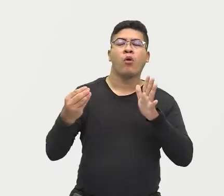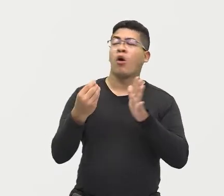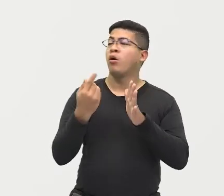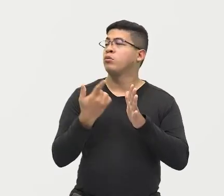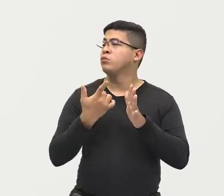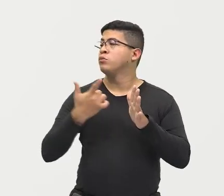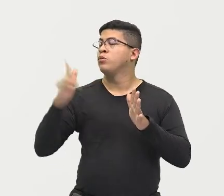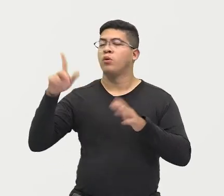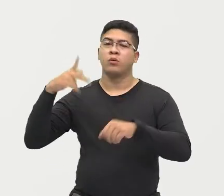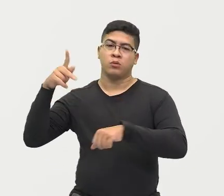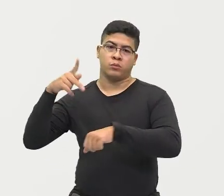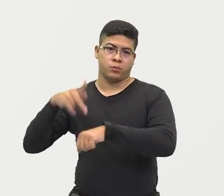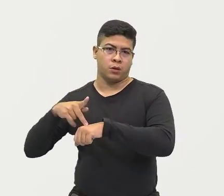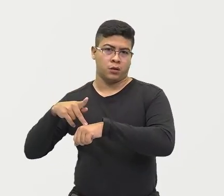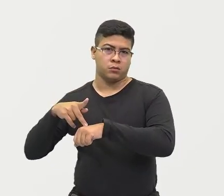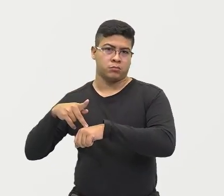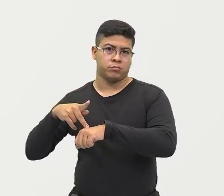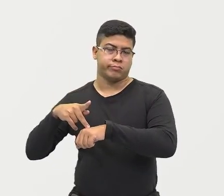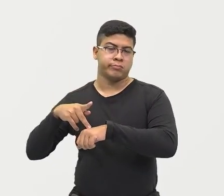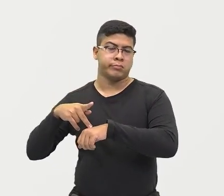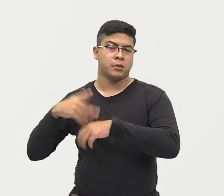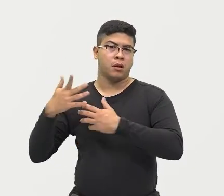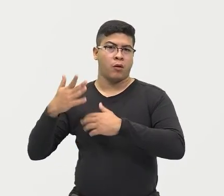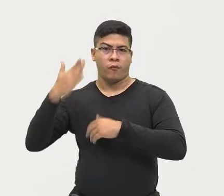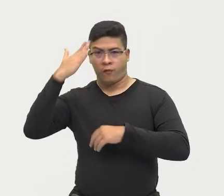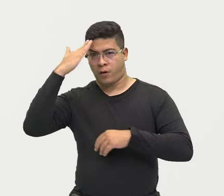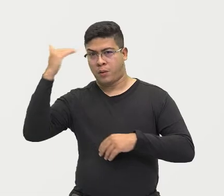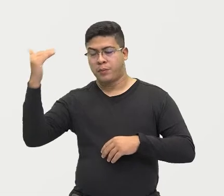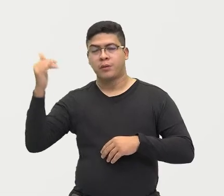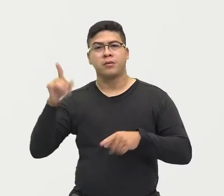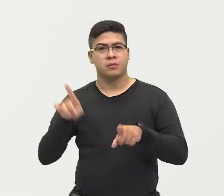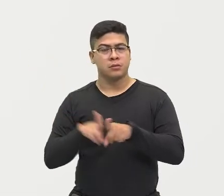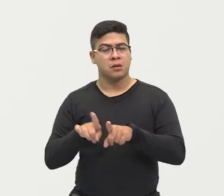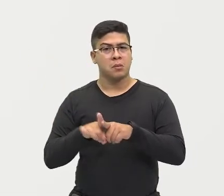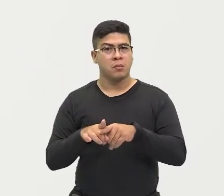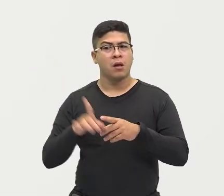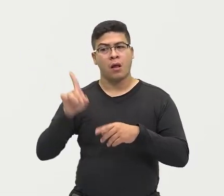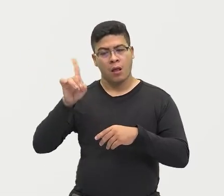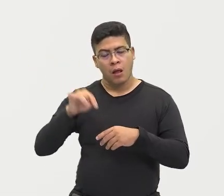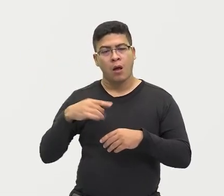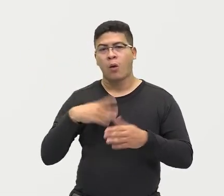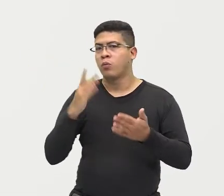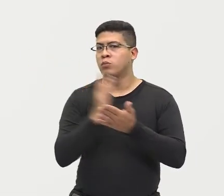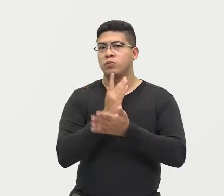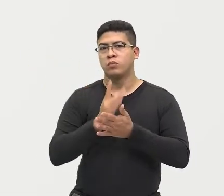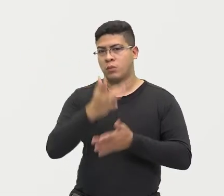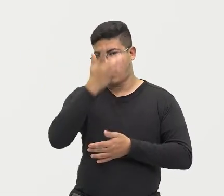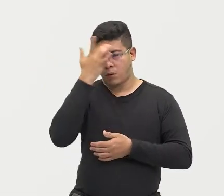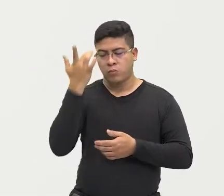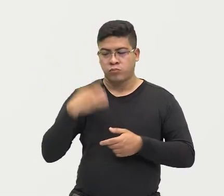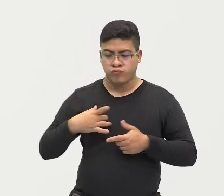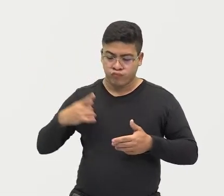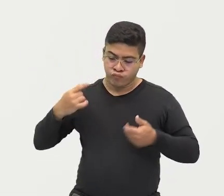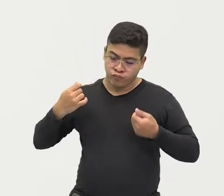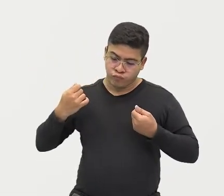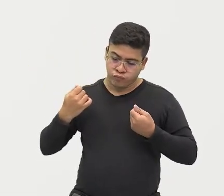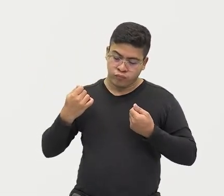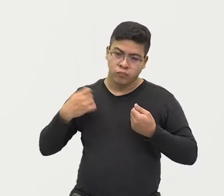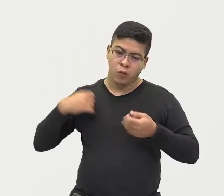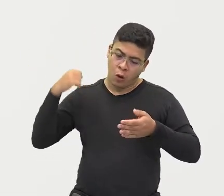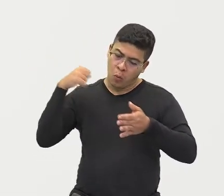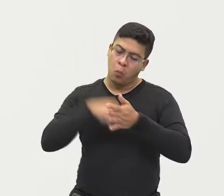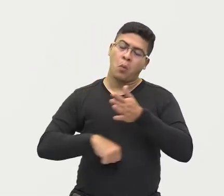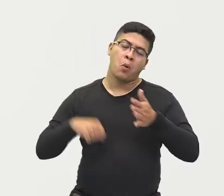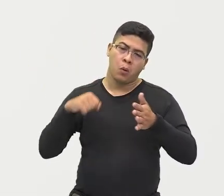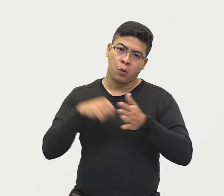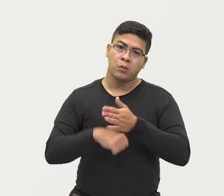suposto sucesso. Né? Inclusive, ele foi uma das pessoas ali que lutou muito pelo petróleo. Ele dizia assim, ó, ele foi até